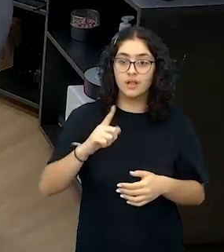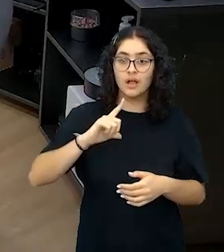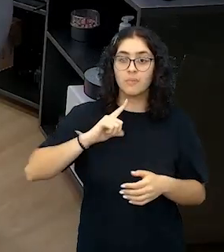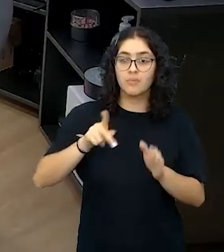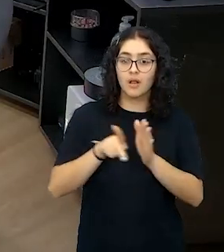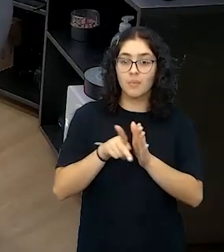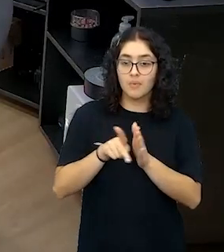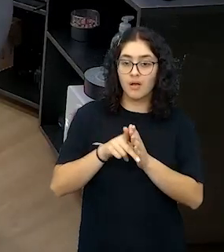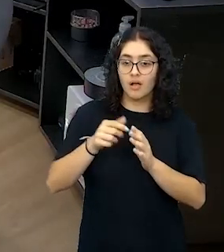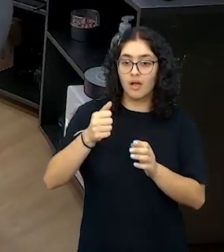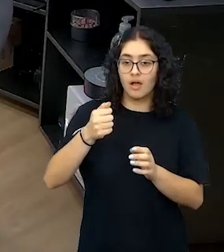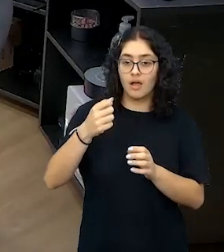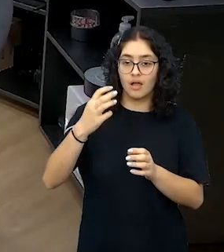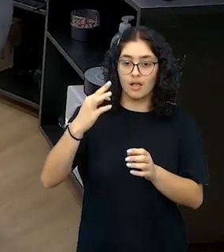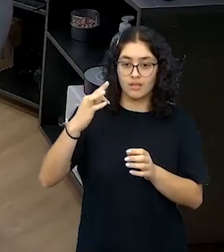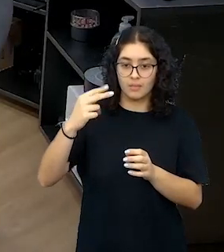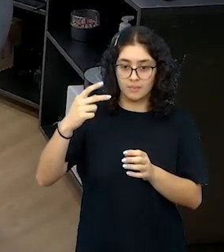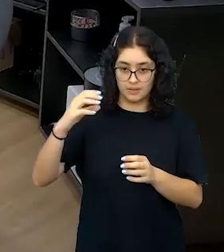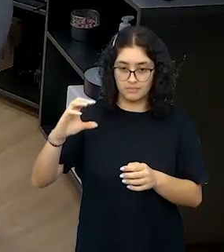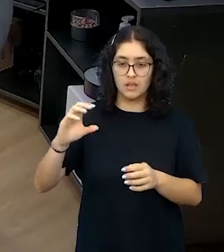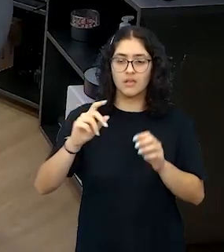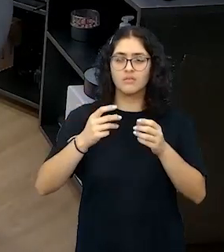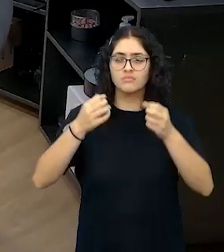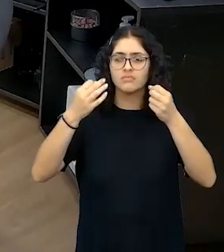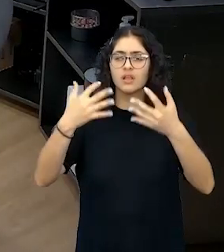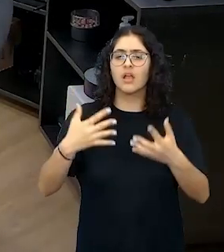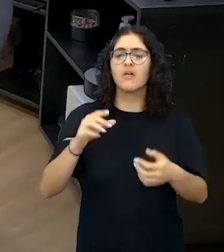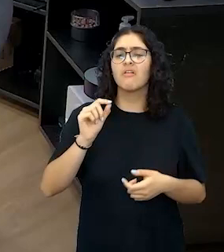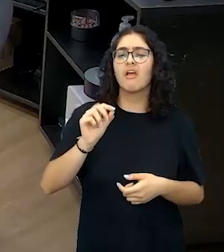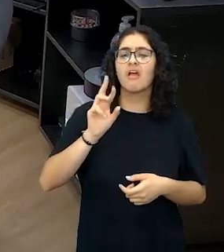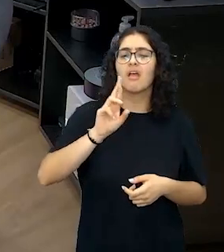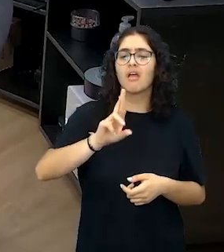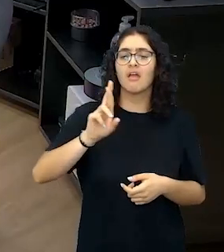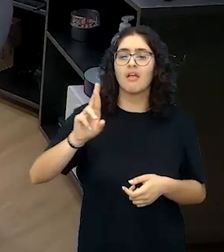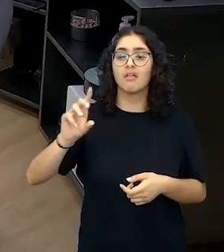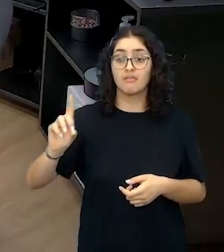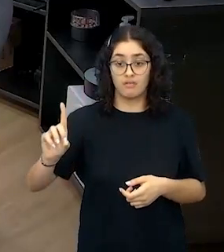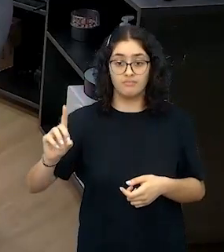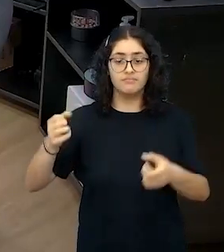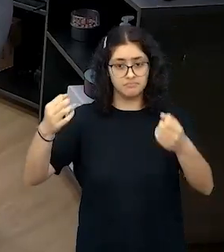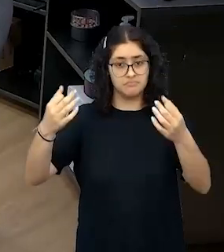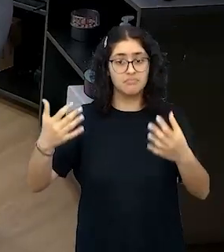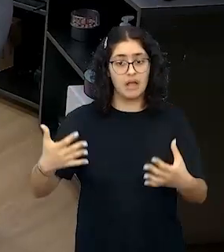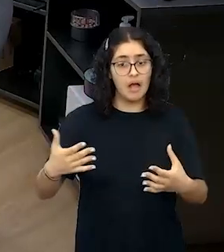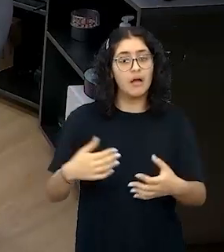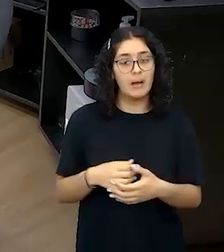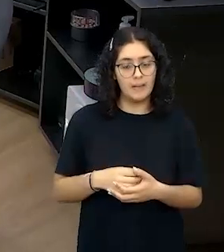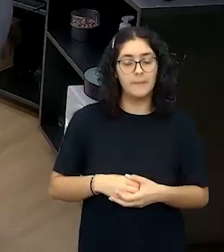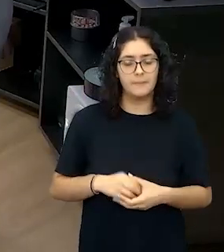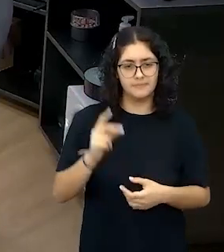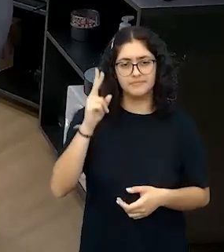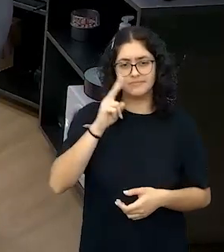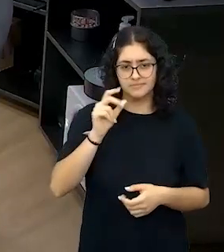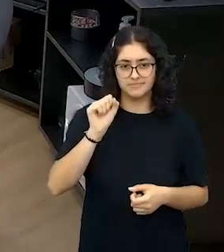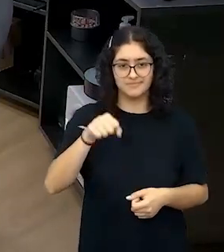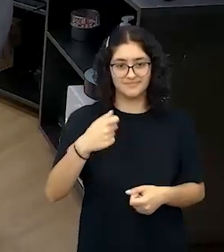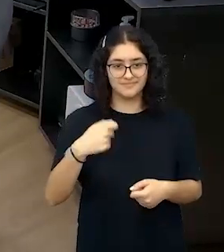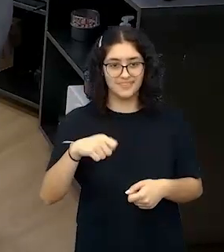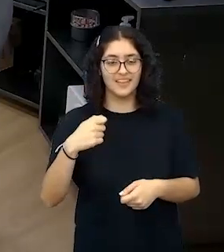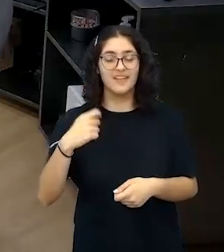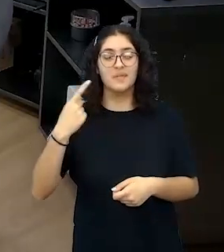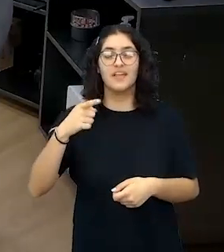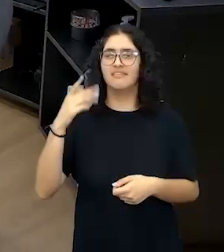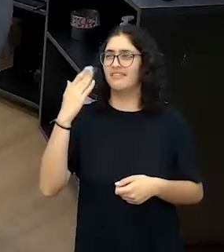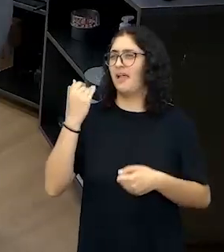ATPC, mas nós vamos falar um pouco sobre o que é RRD. Está bem? Realmente, muito bem lembrado. Já estou falando aqui... Como se eles já